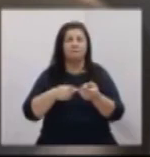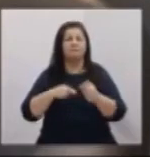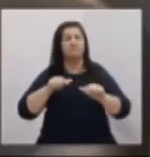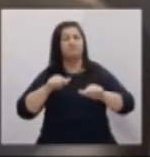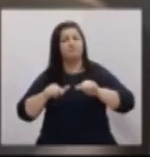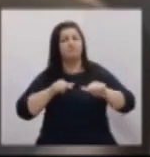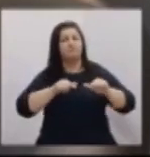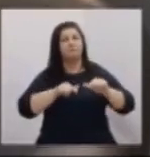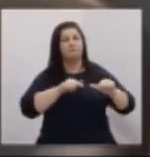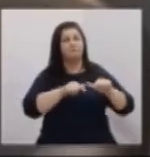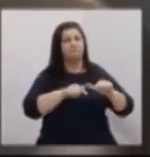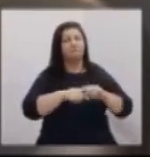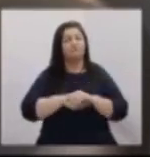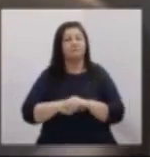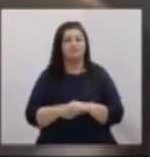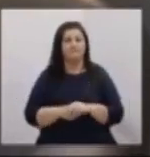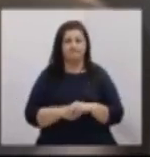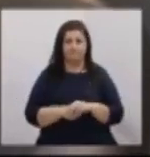né? Depois,